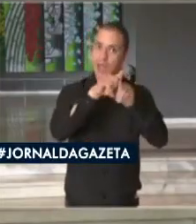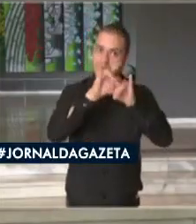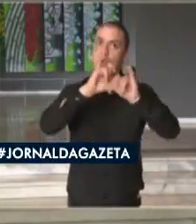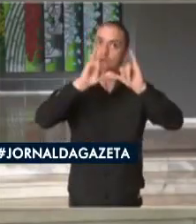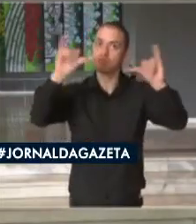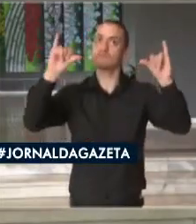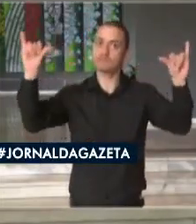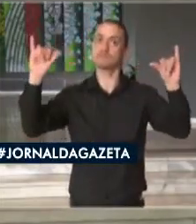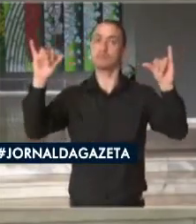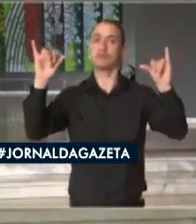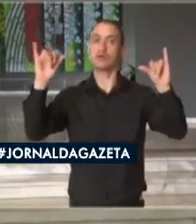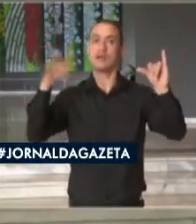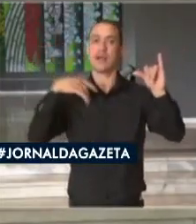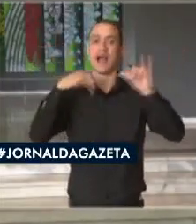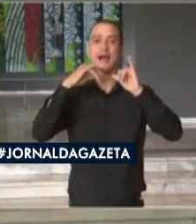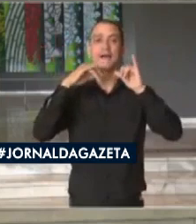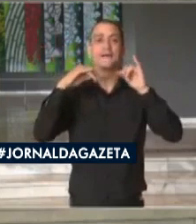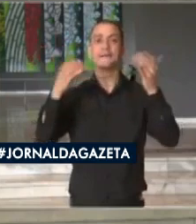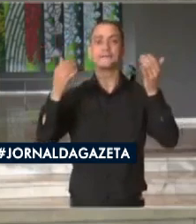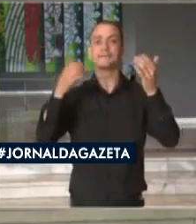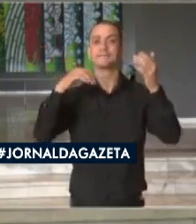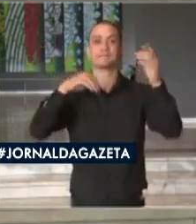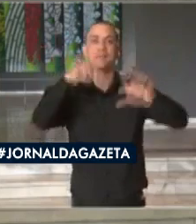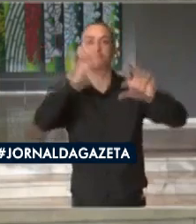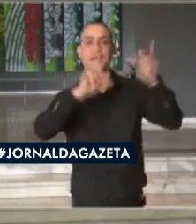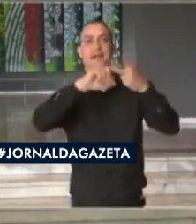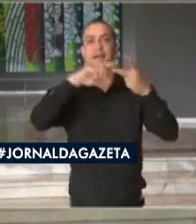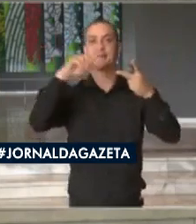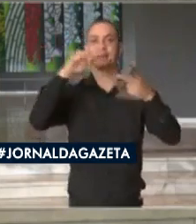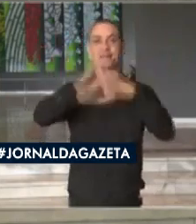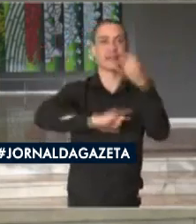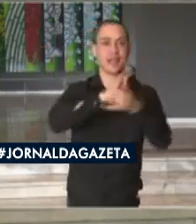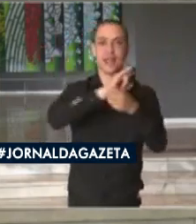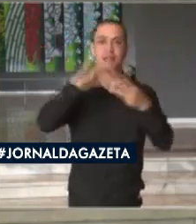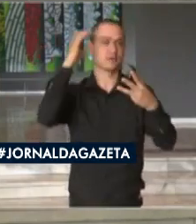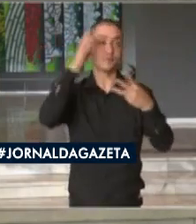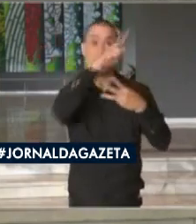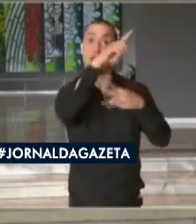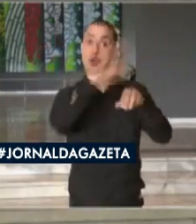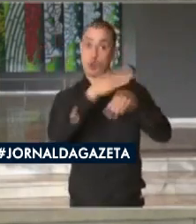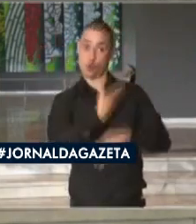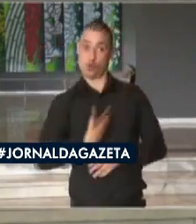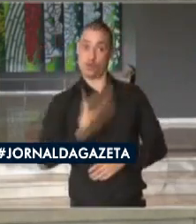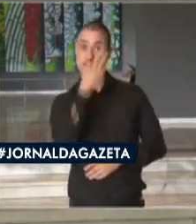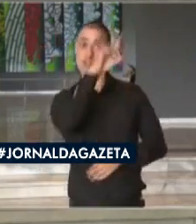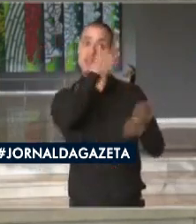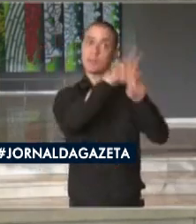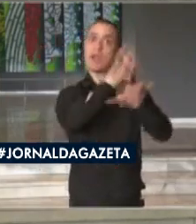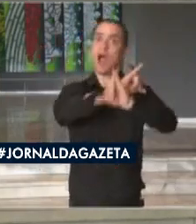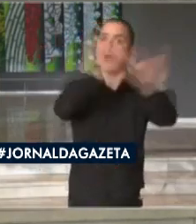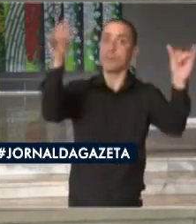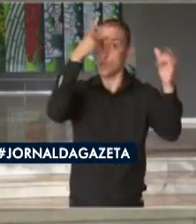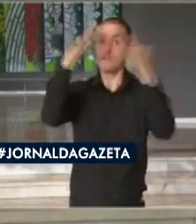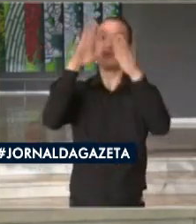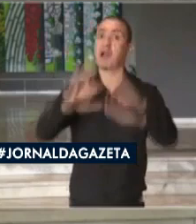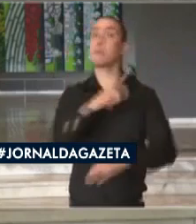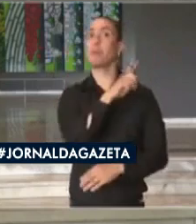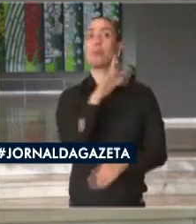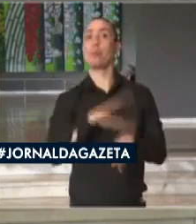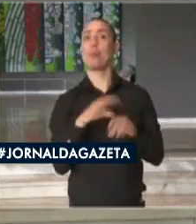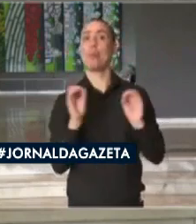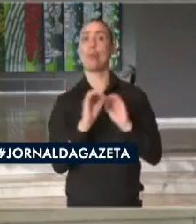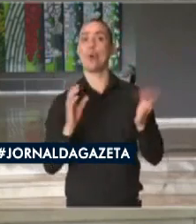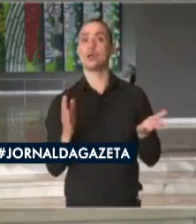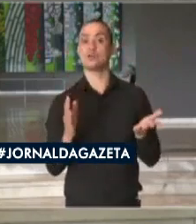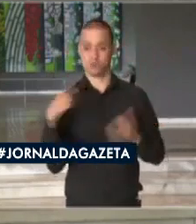governo federal promoveu este com menos meios de comunicação exatamente com esta proposta não vejo